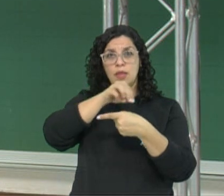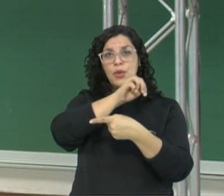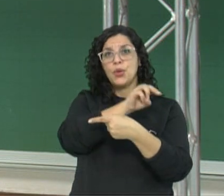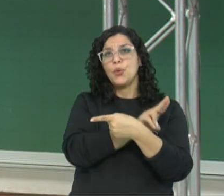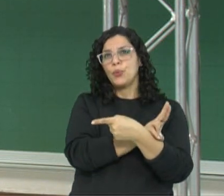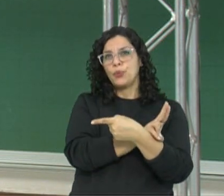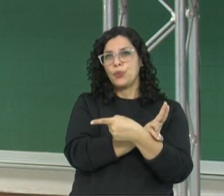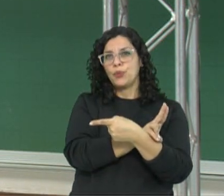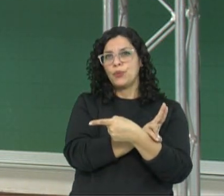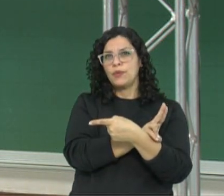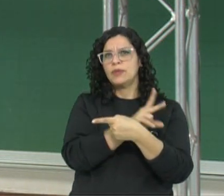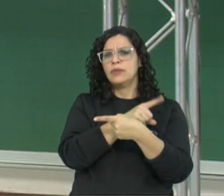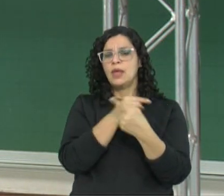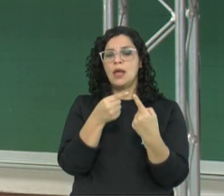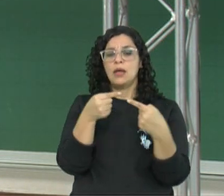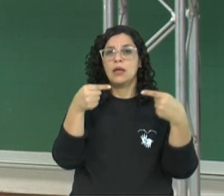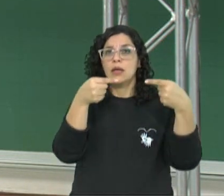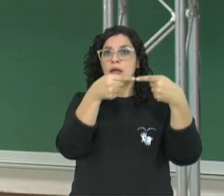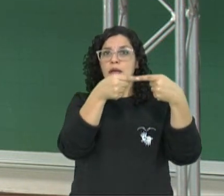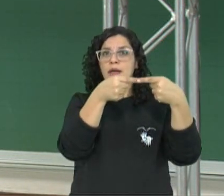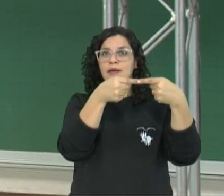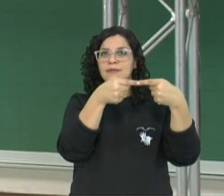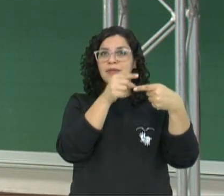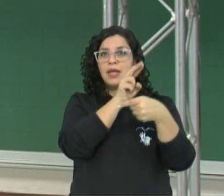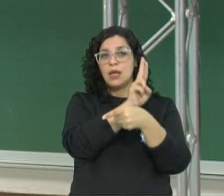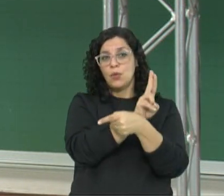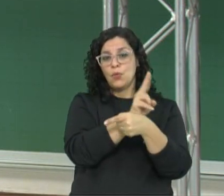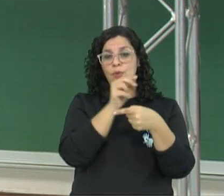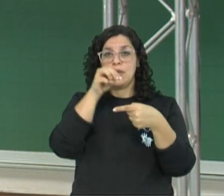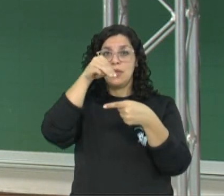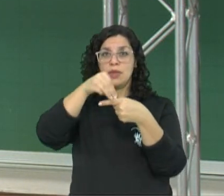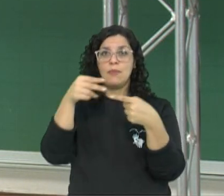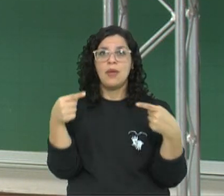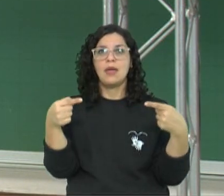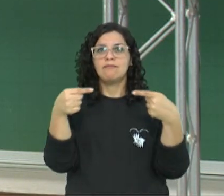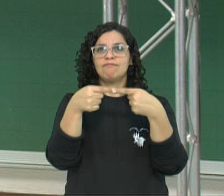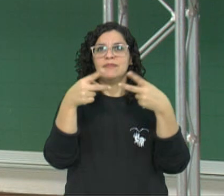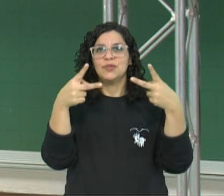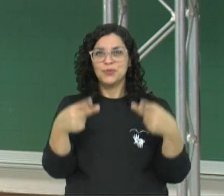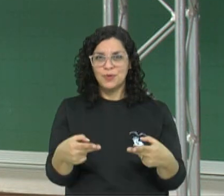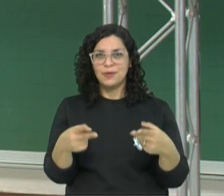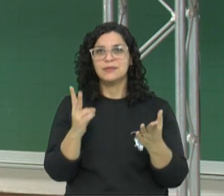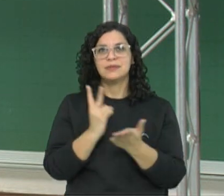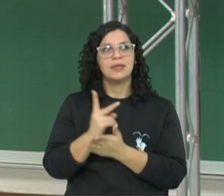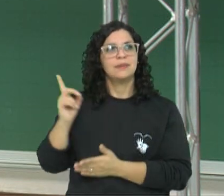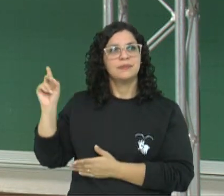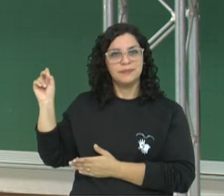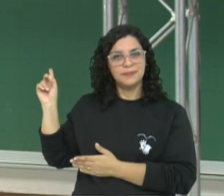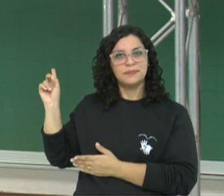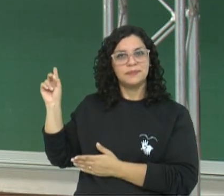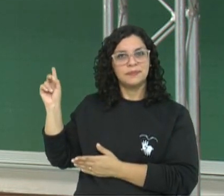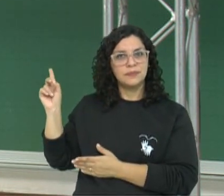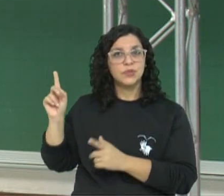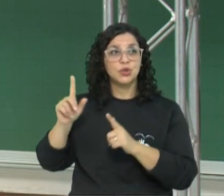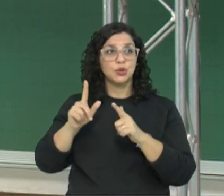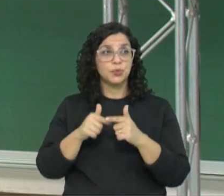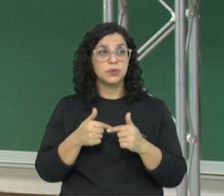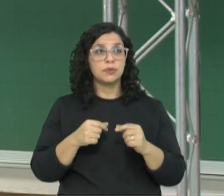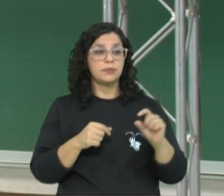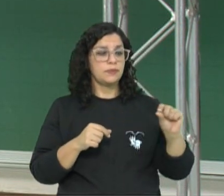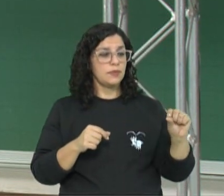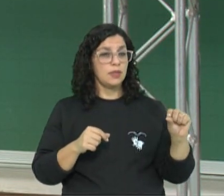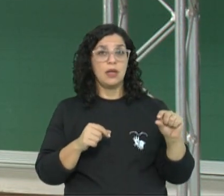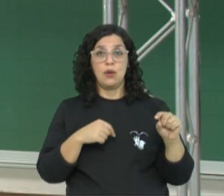massa específica ela é proporcional à massa do objeto. Ou seja, Se eu por acaso aumento